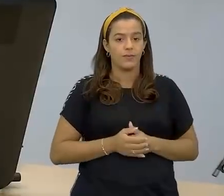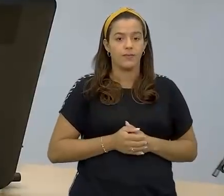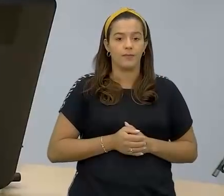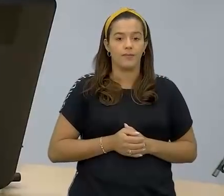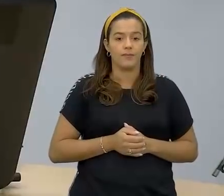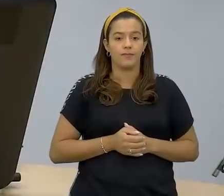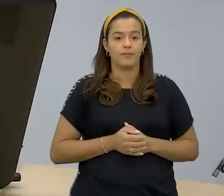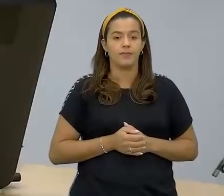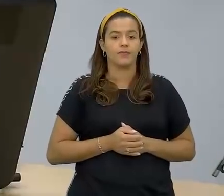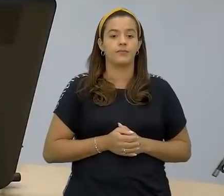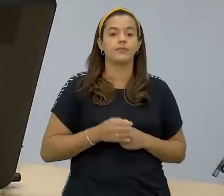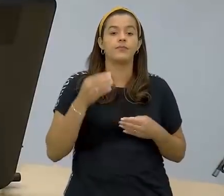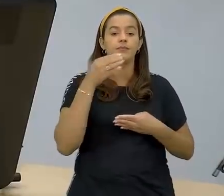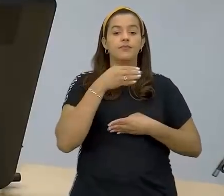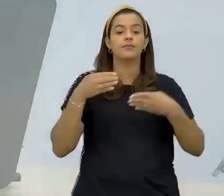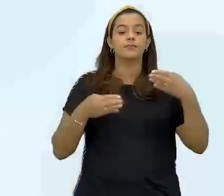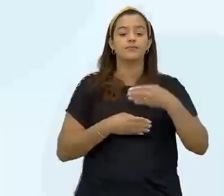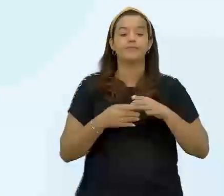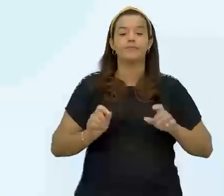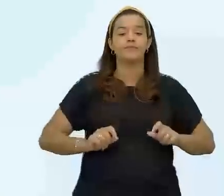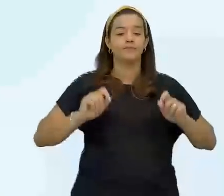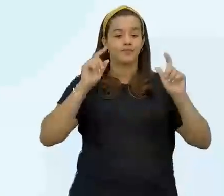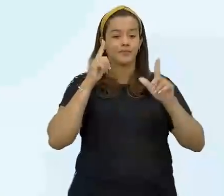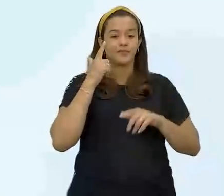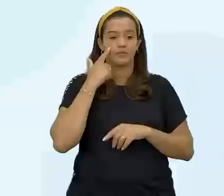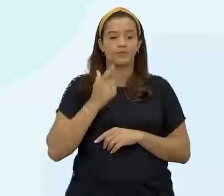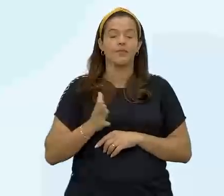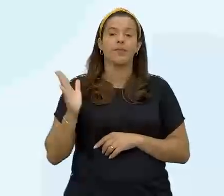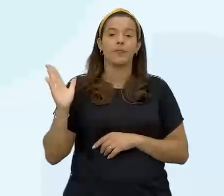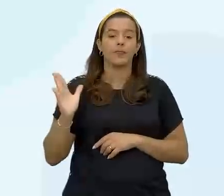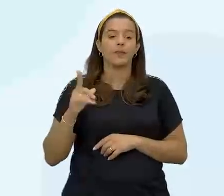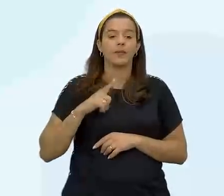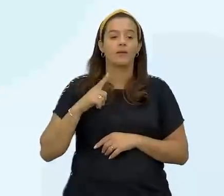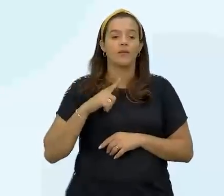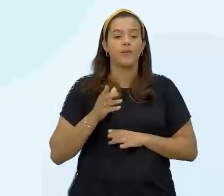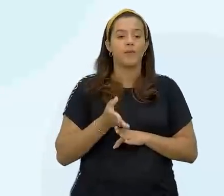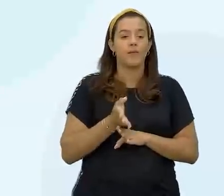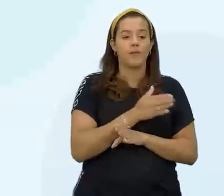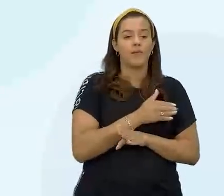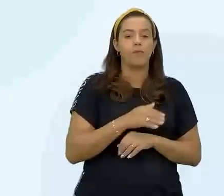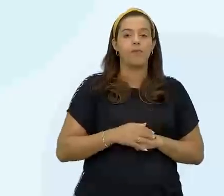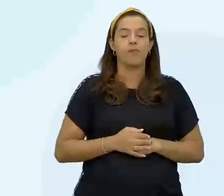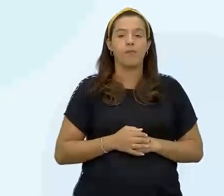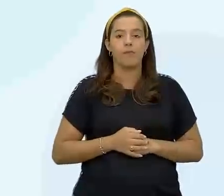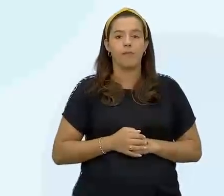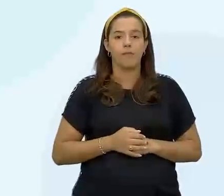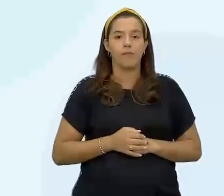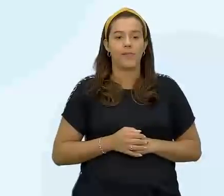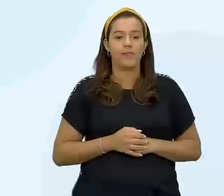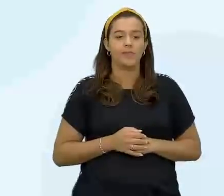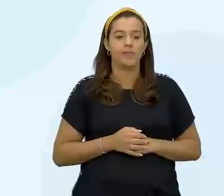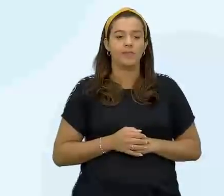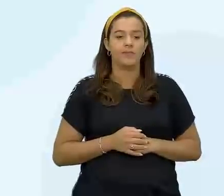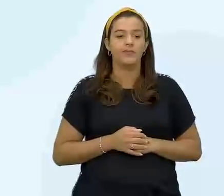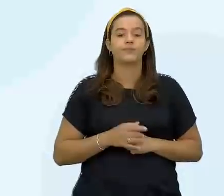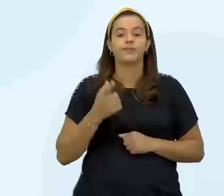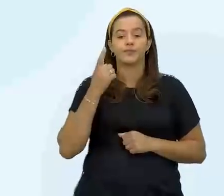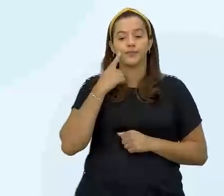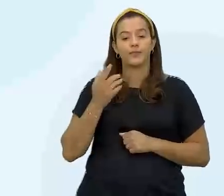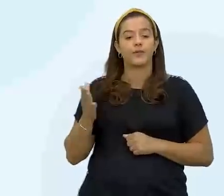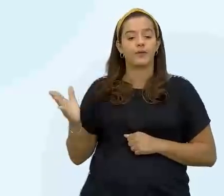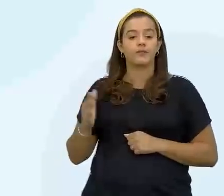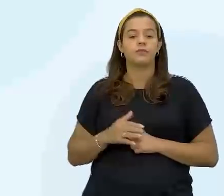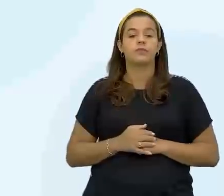Então vamos lá, no próximo slide a gente tem aqui o anterior, por favor, produção. Peraí que eu mudo aqui. Isso,